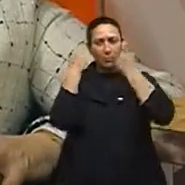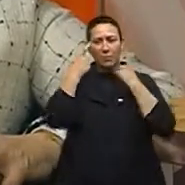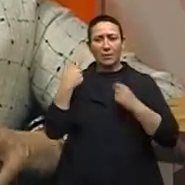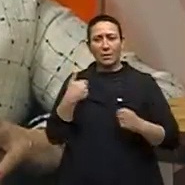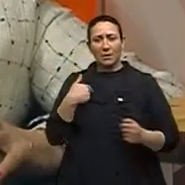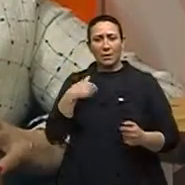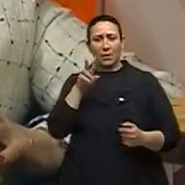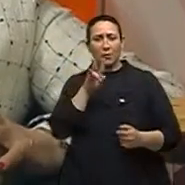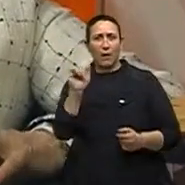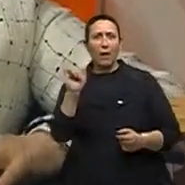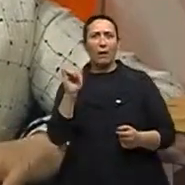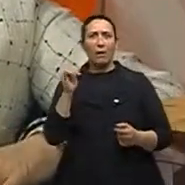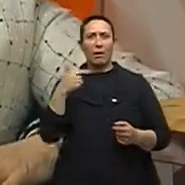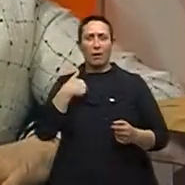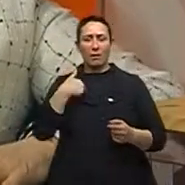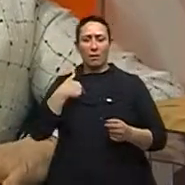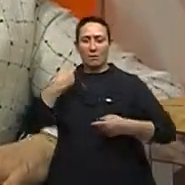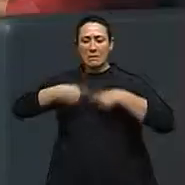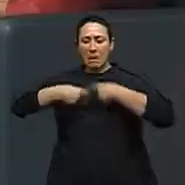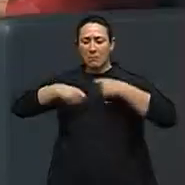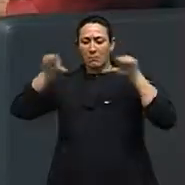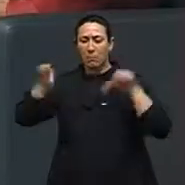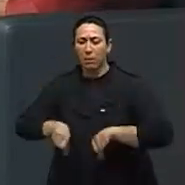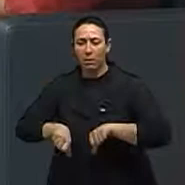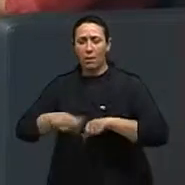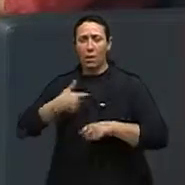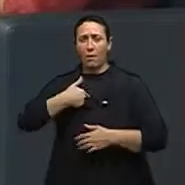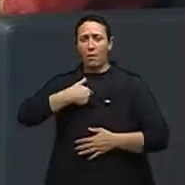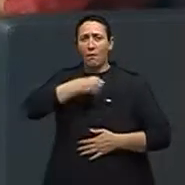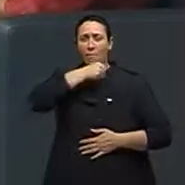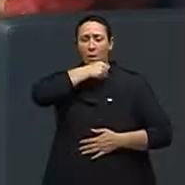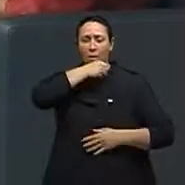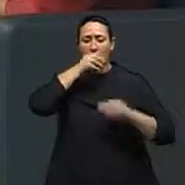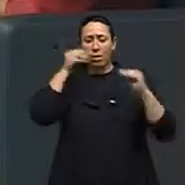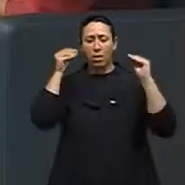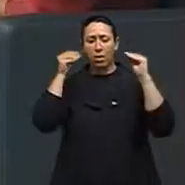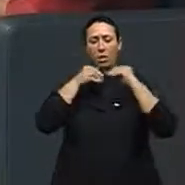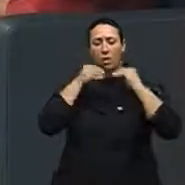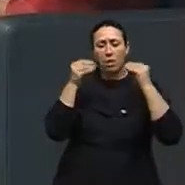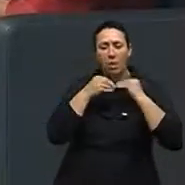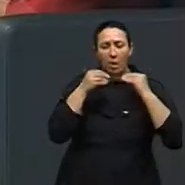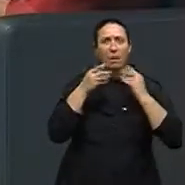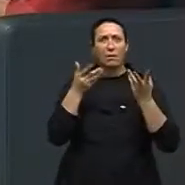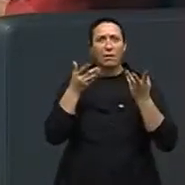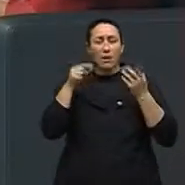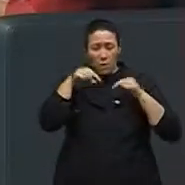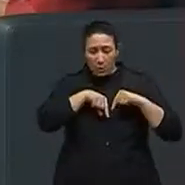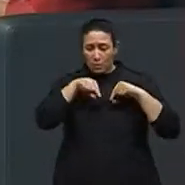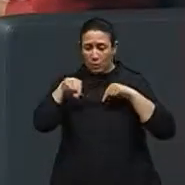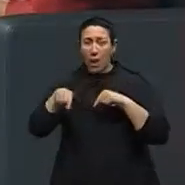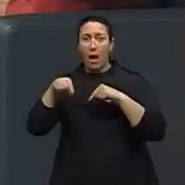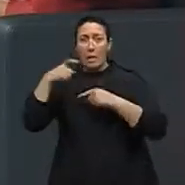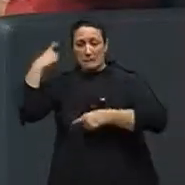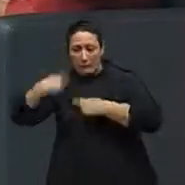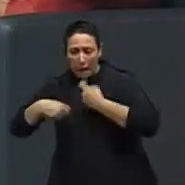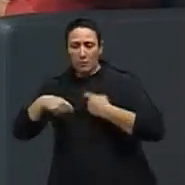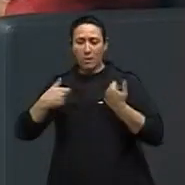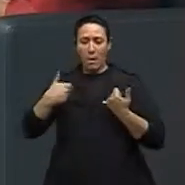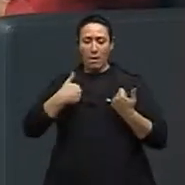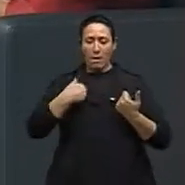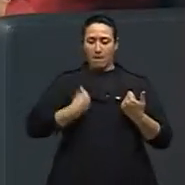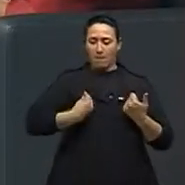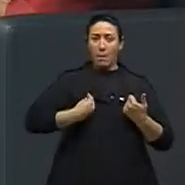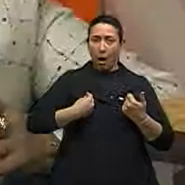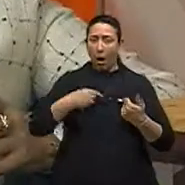física e da potência sexual tá né então vi que é vida então pro homem perder essa